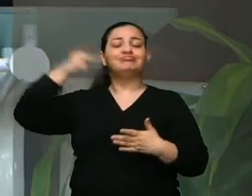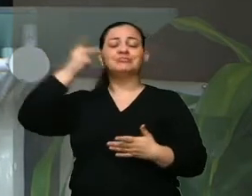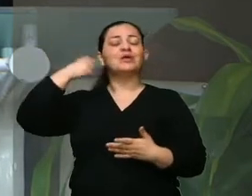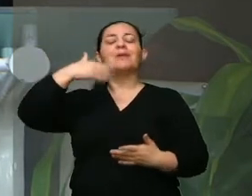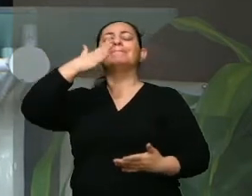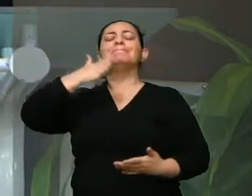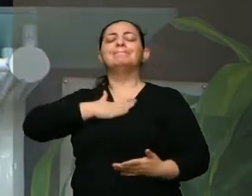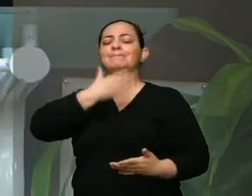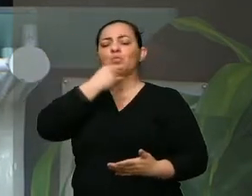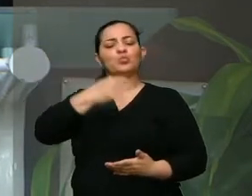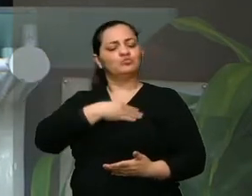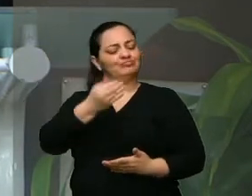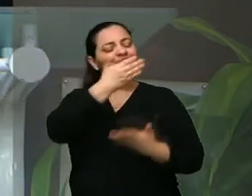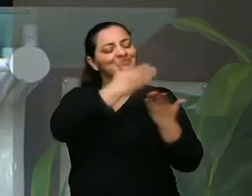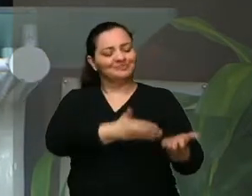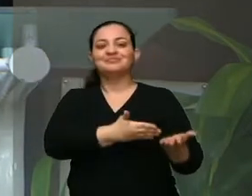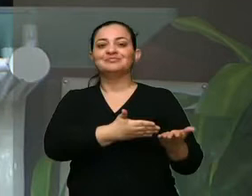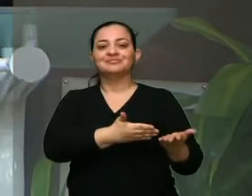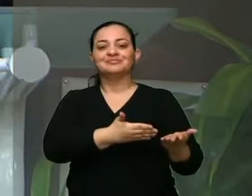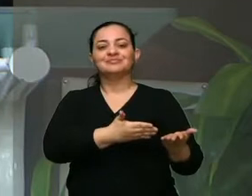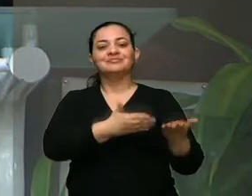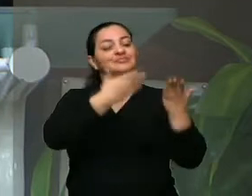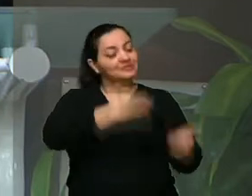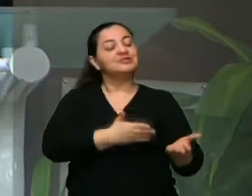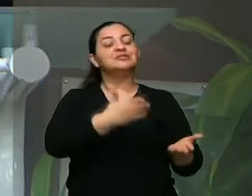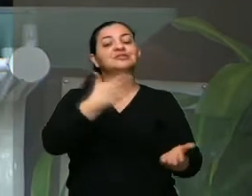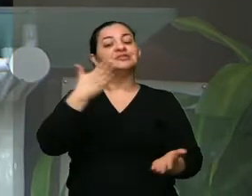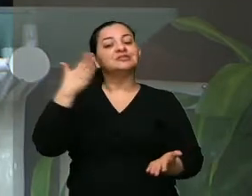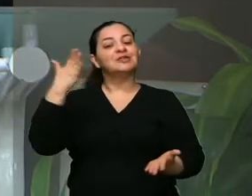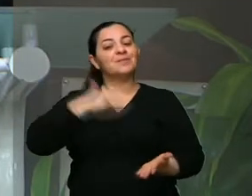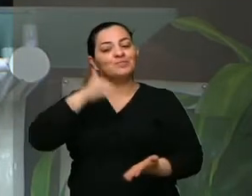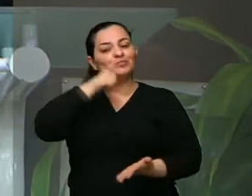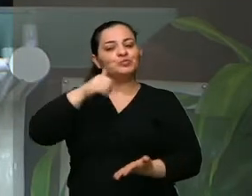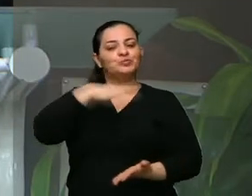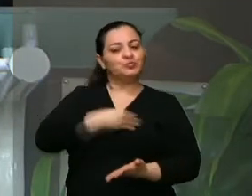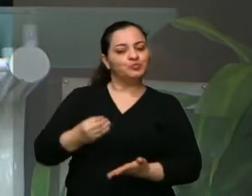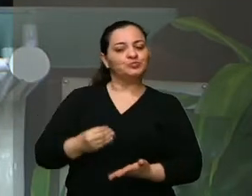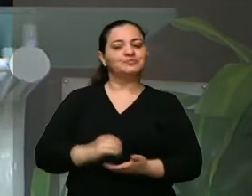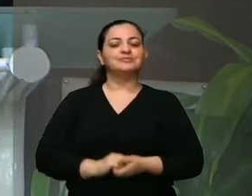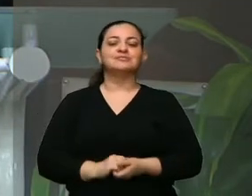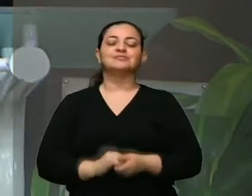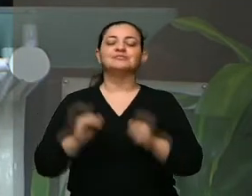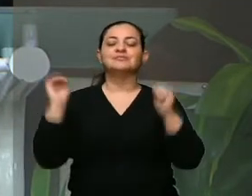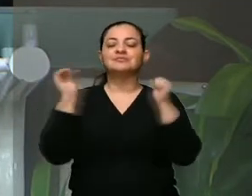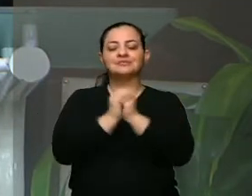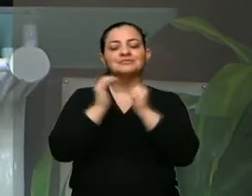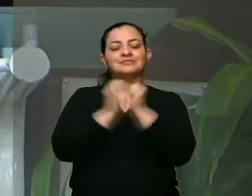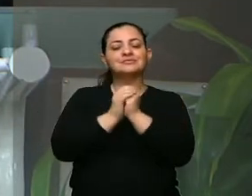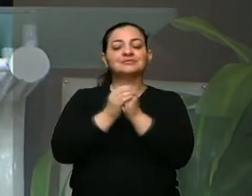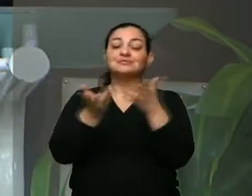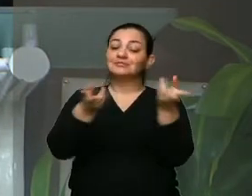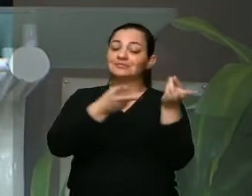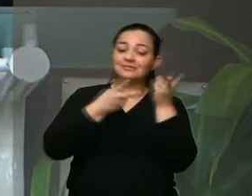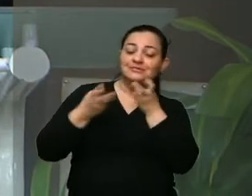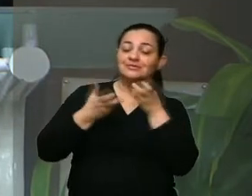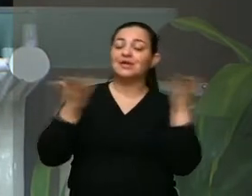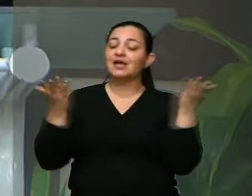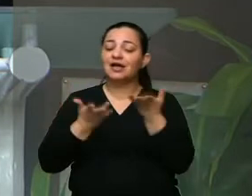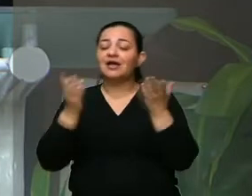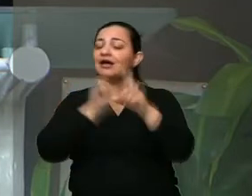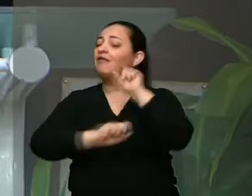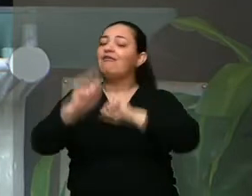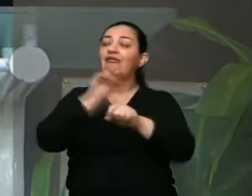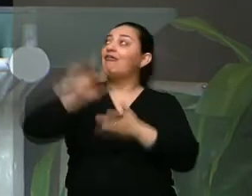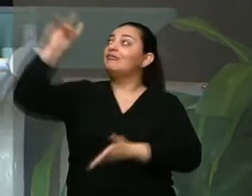é o meu filho esta é a minha filha amém vem agora isto é o que deus deseja